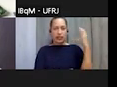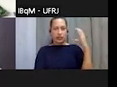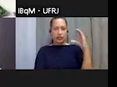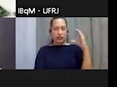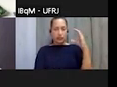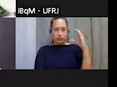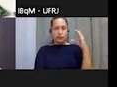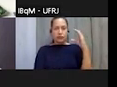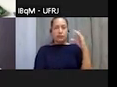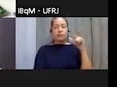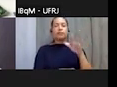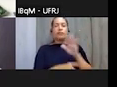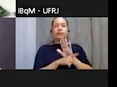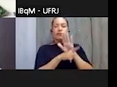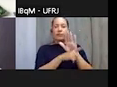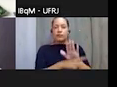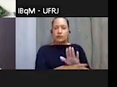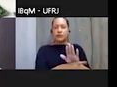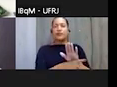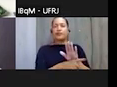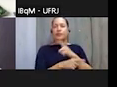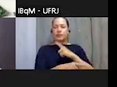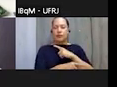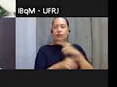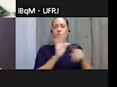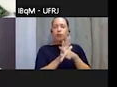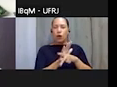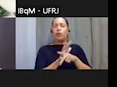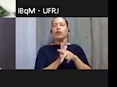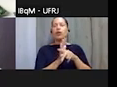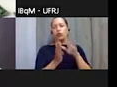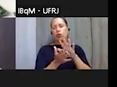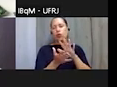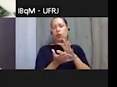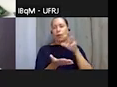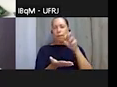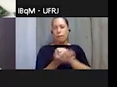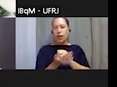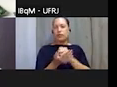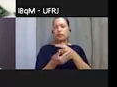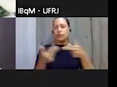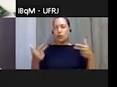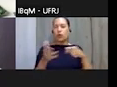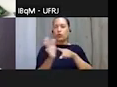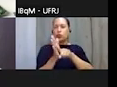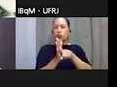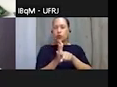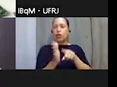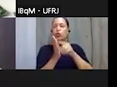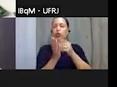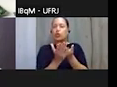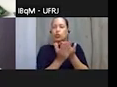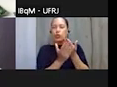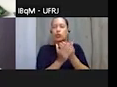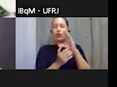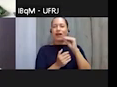a contribuição que se tem para o patrimônio paleontológico e fazendo um estudo de caso daquilo